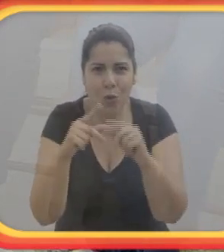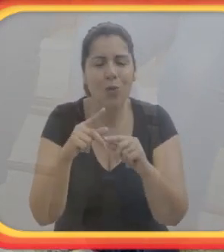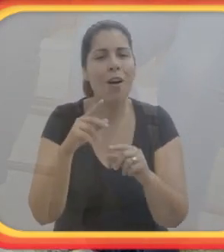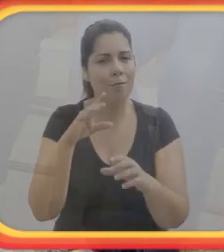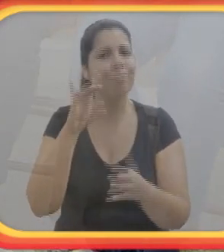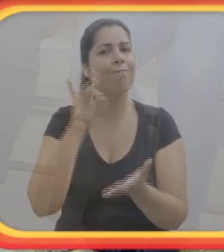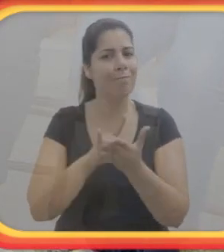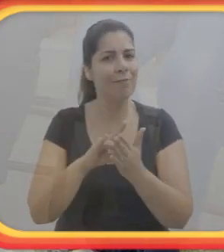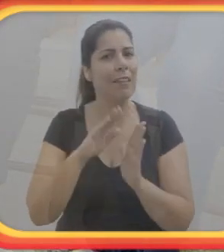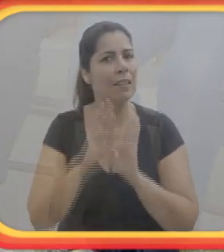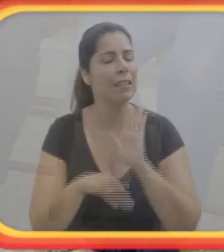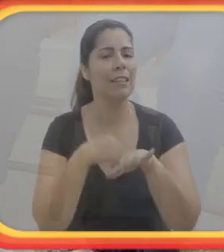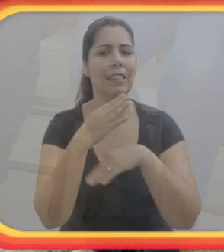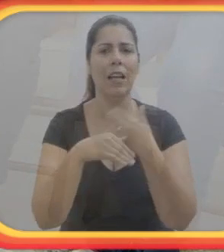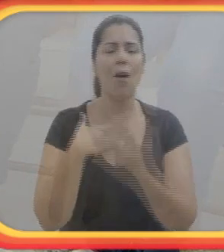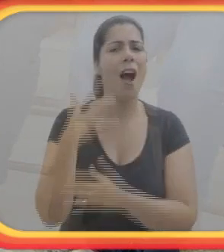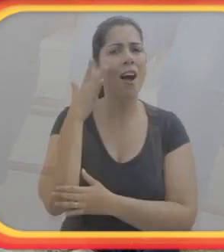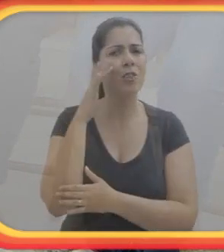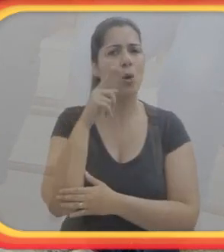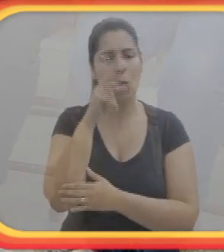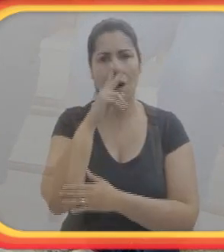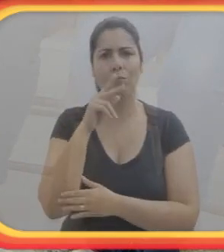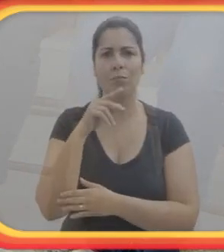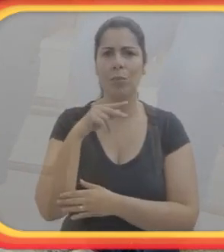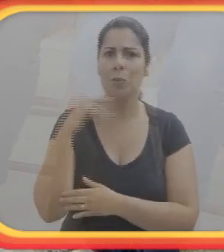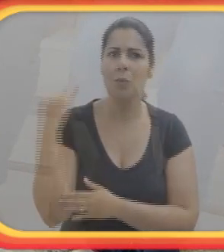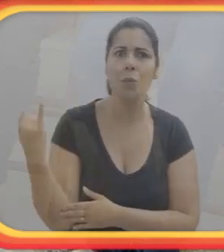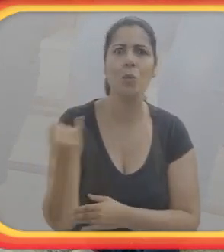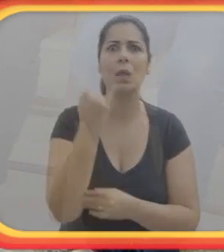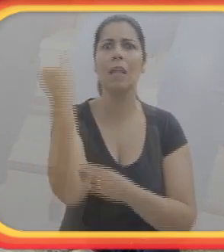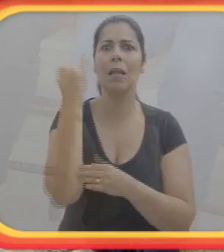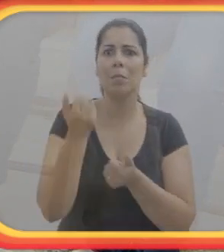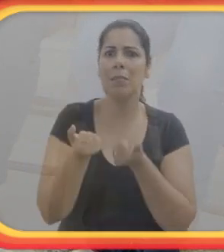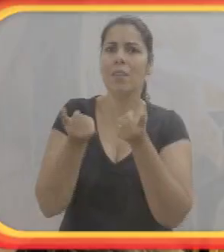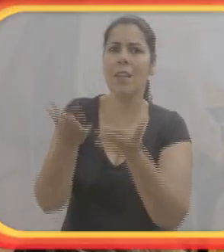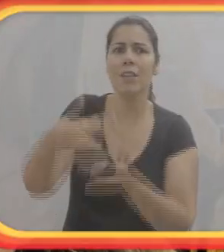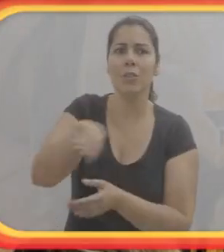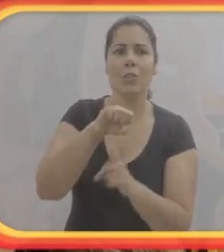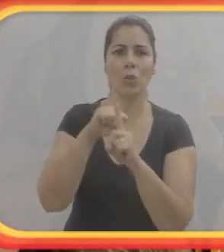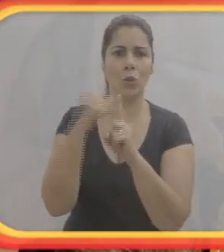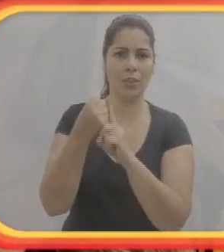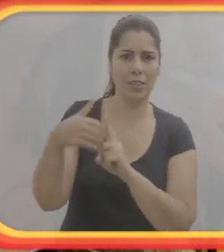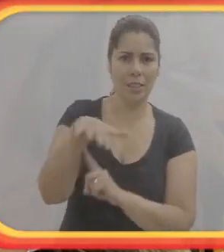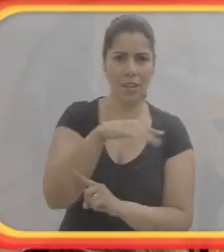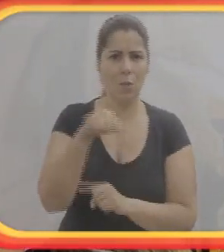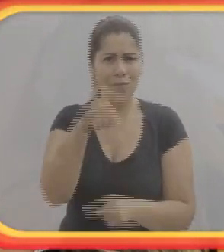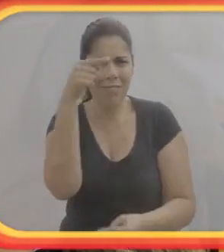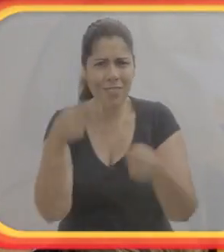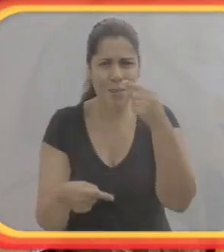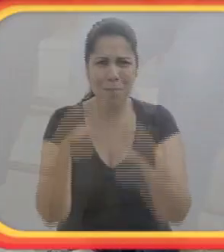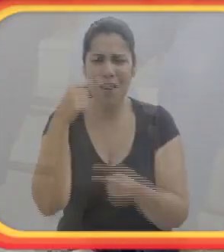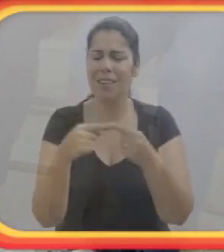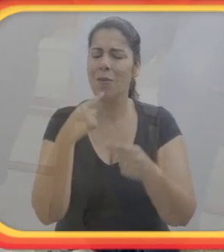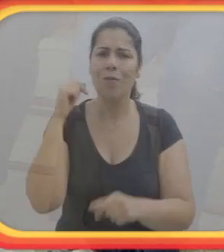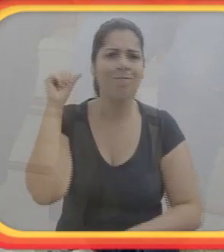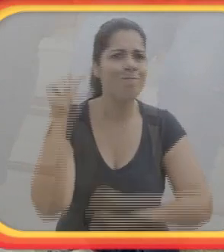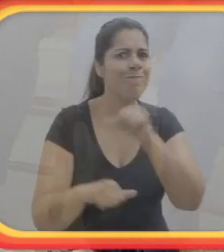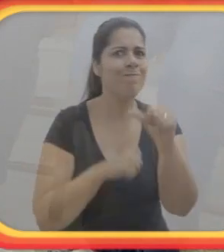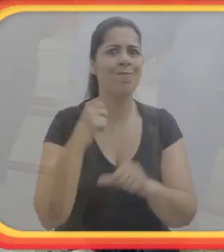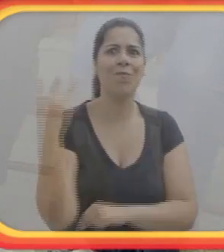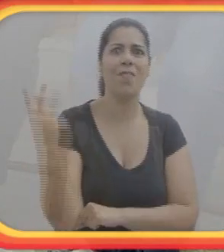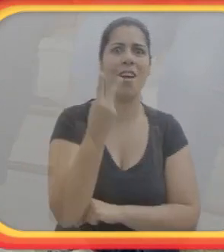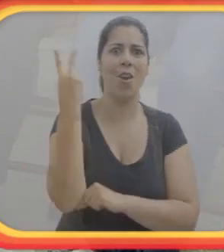são visões diferentes que se complementam entre si. Esse olhar da mãe, o olhar do pai, o olhar